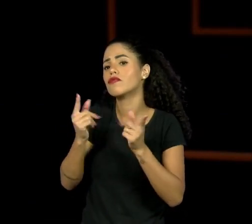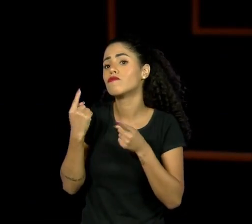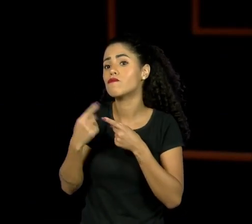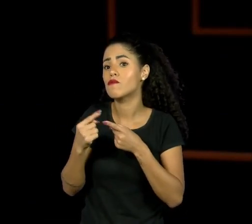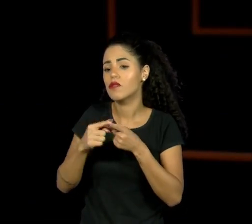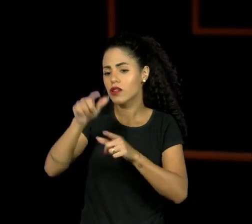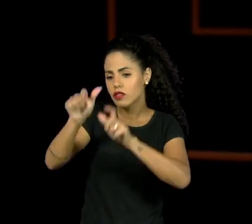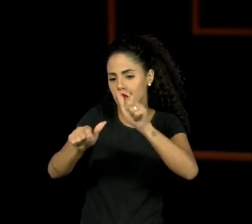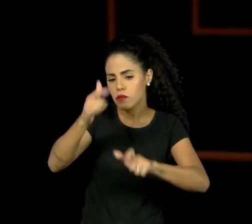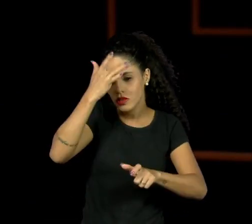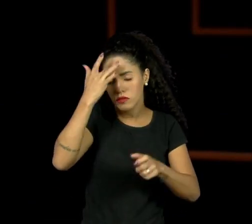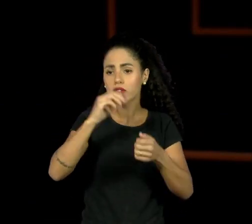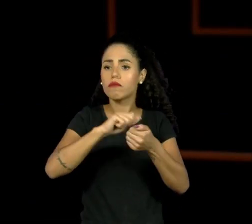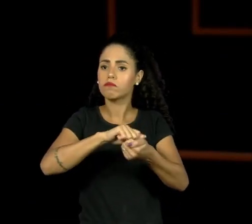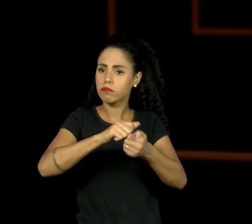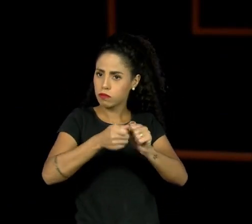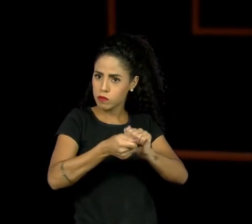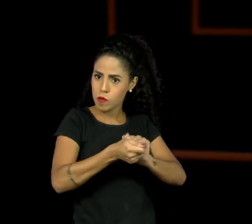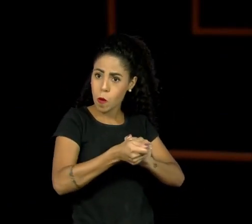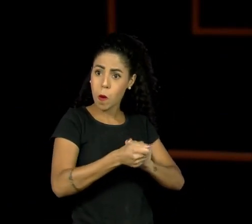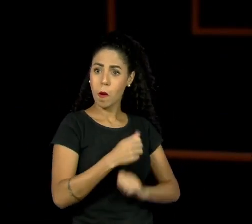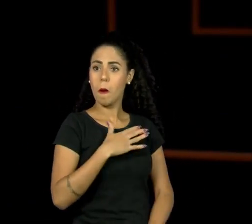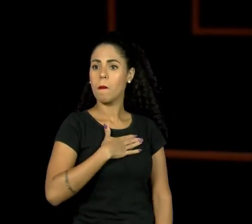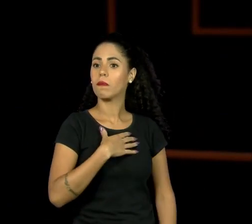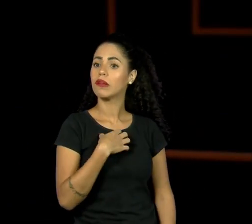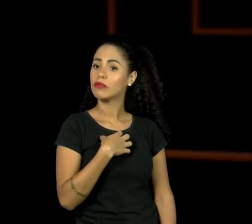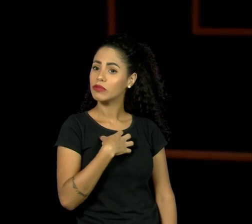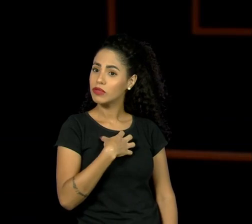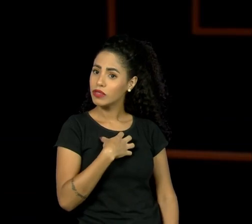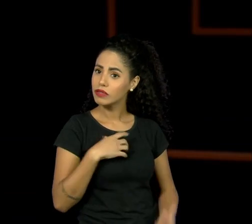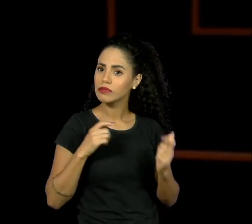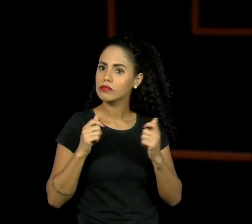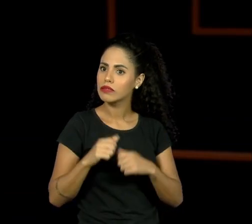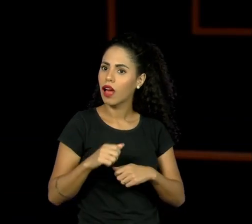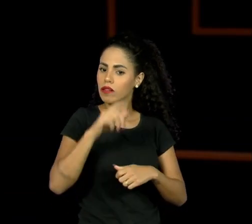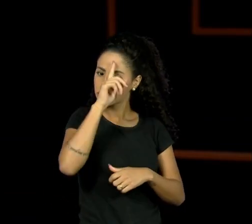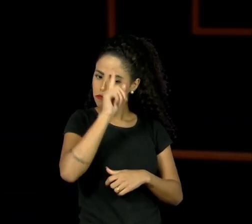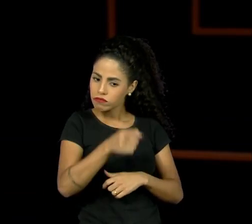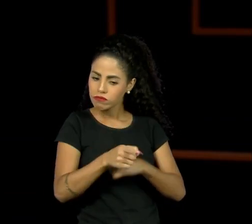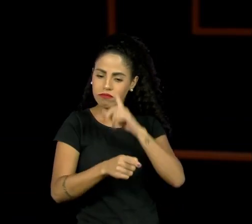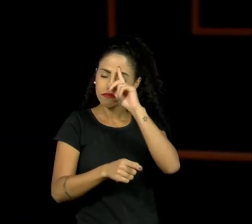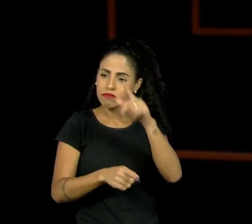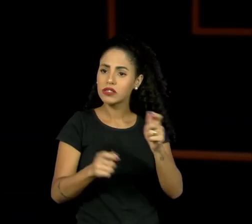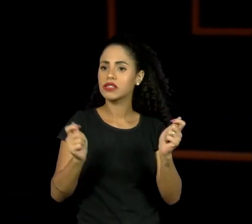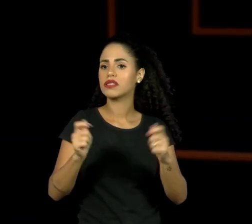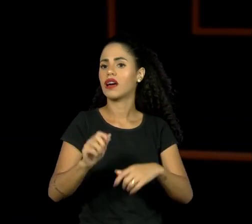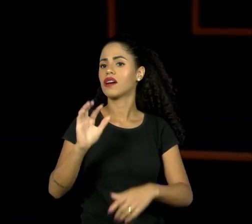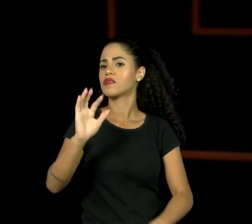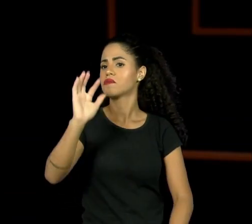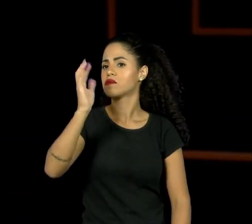se adequam ao seu jeito de comandar a coisa acontecendo.